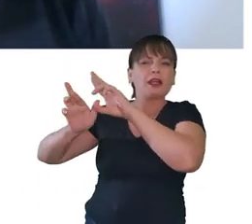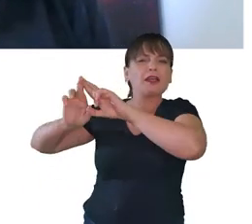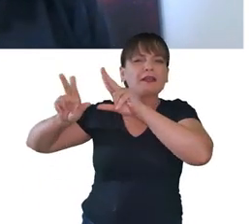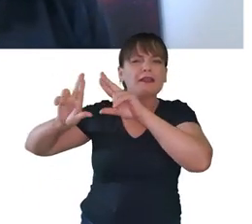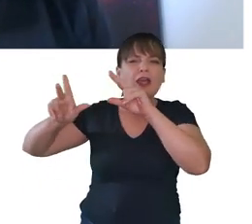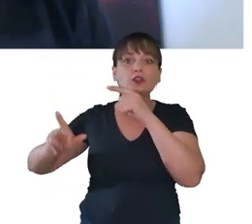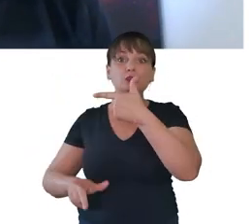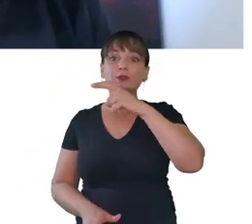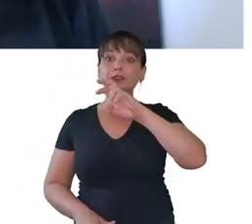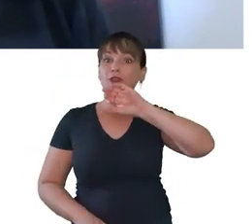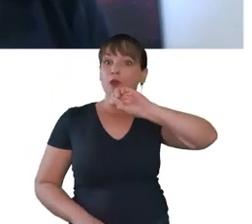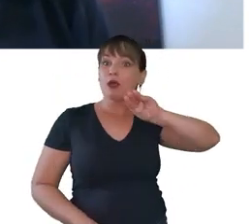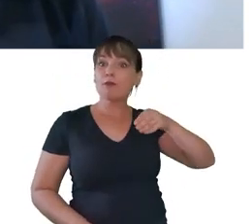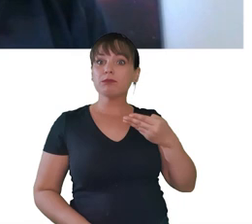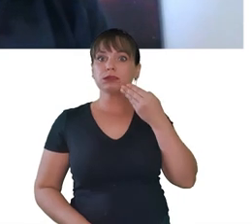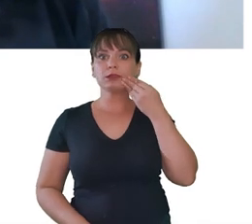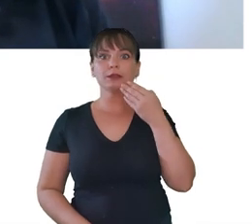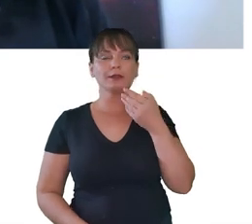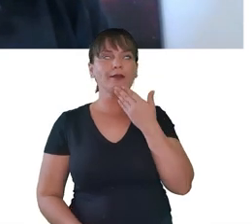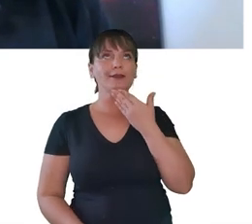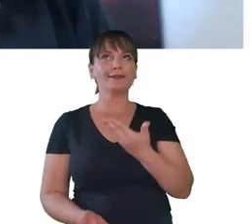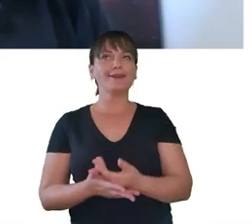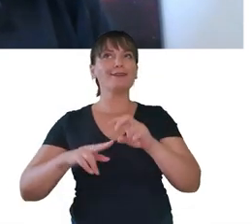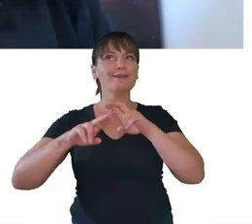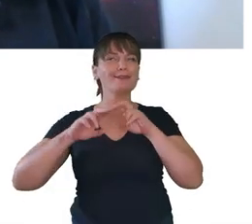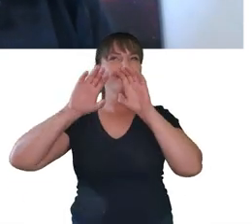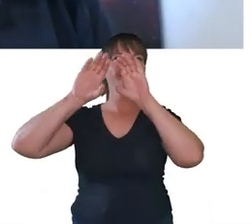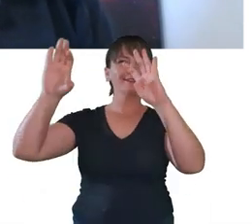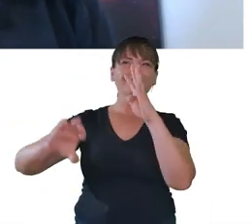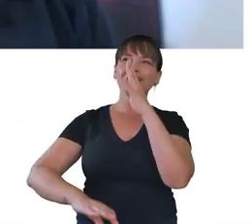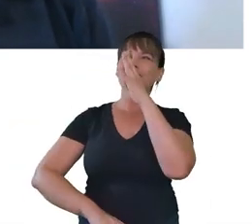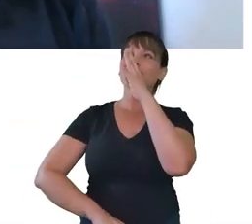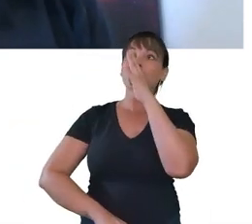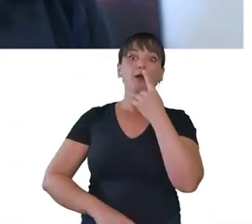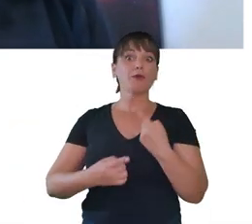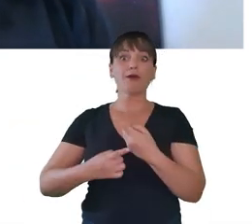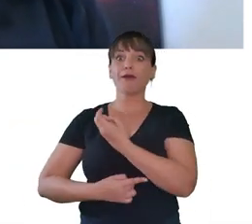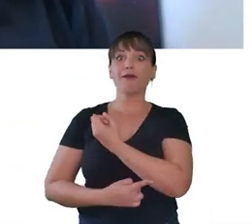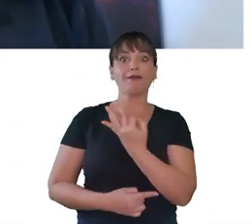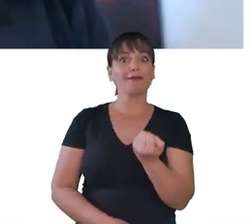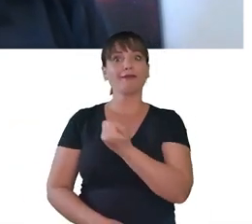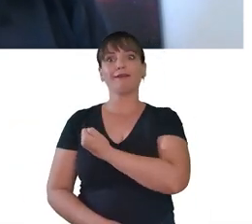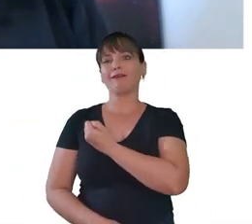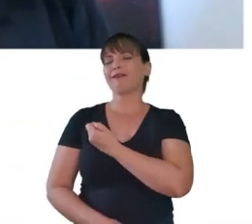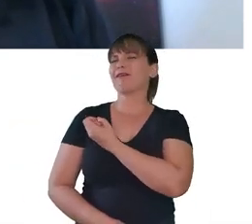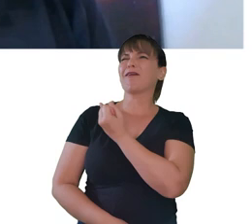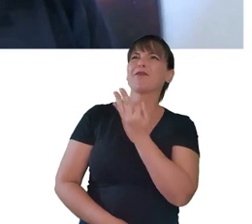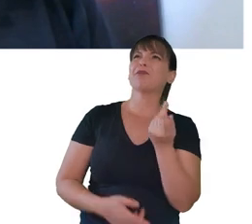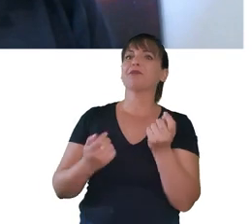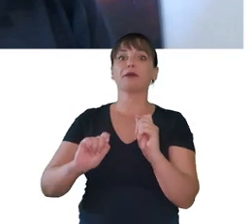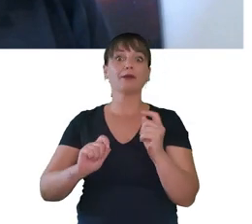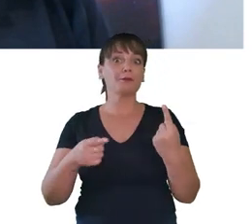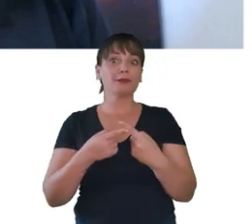250 bilhões de estrelas. Gente, por isso que o céu é tão encantador, que são tantos números, são tantas possibilidades que a gente